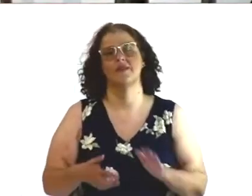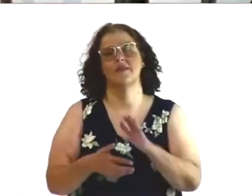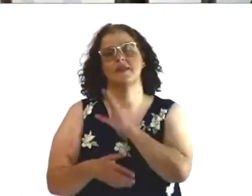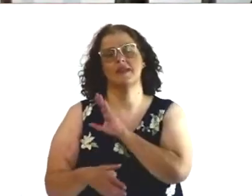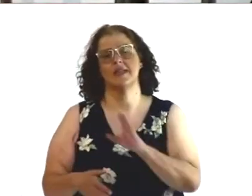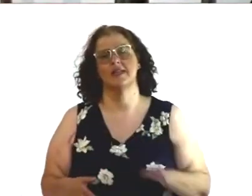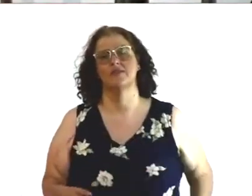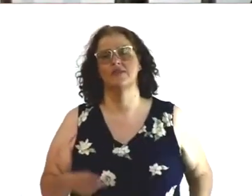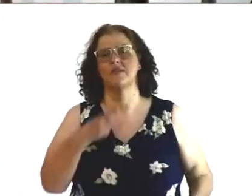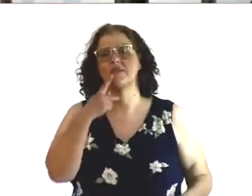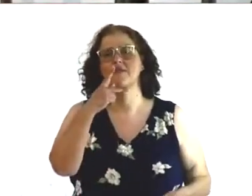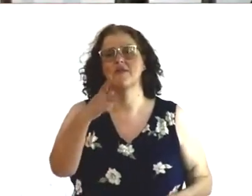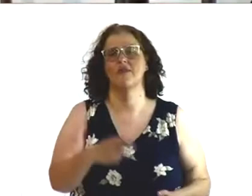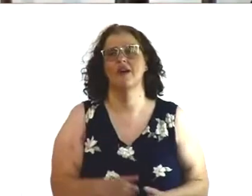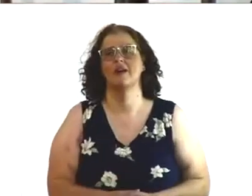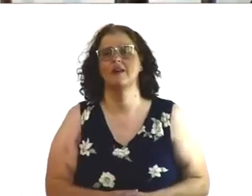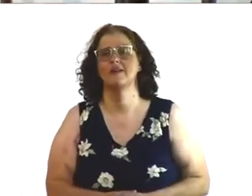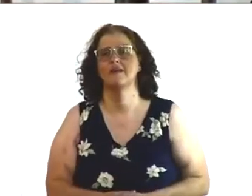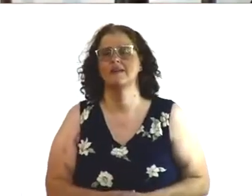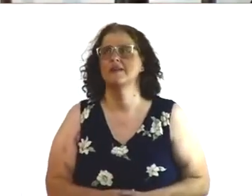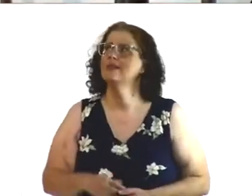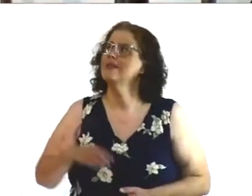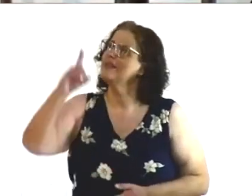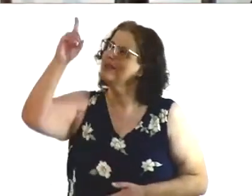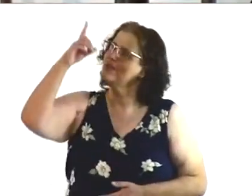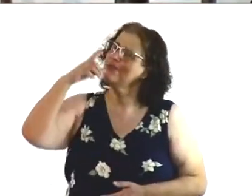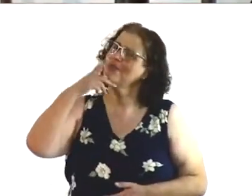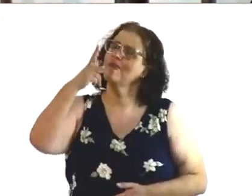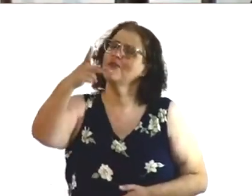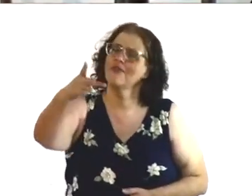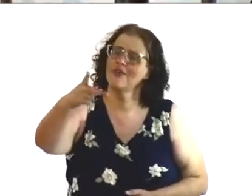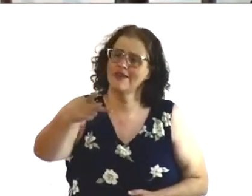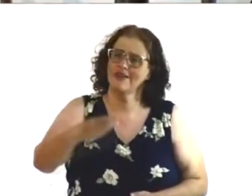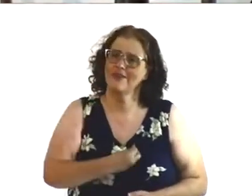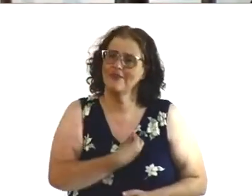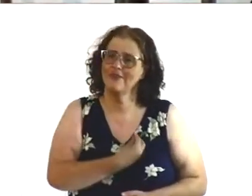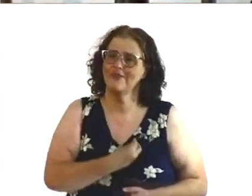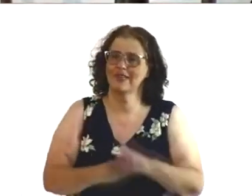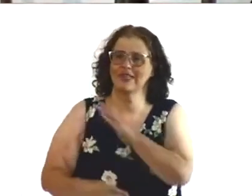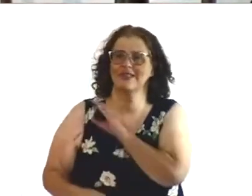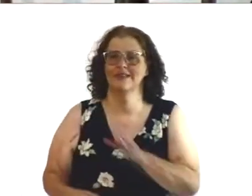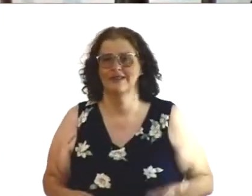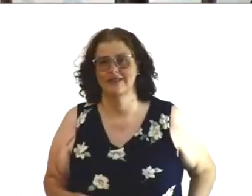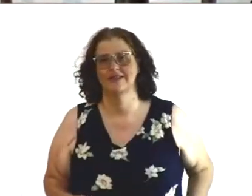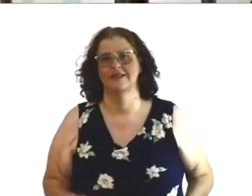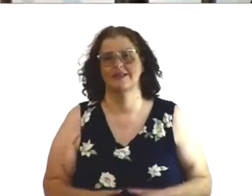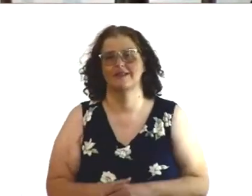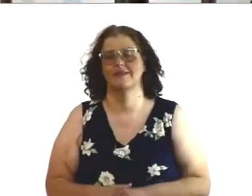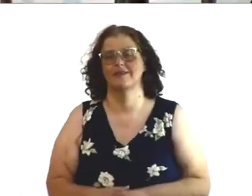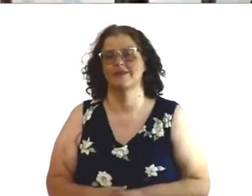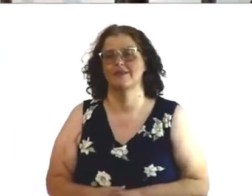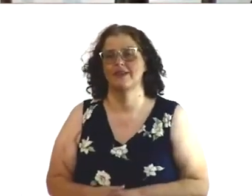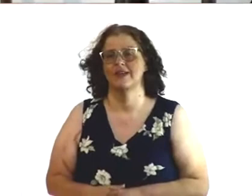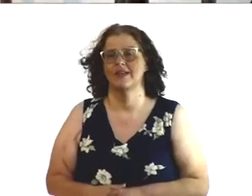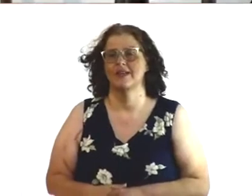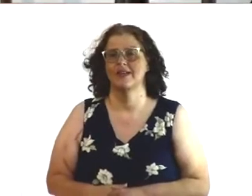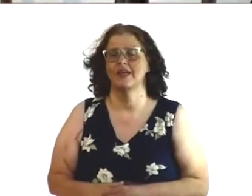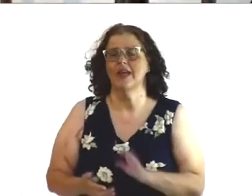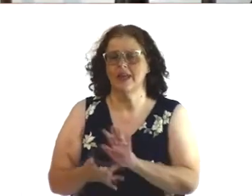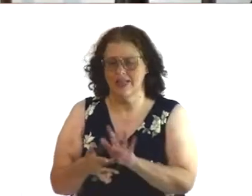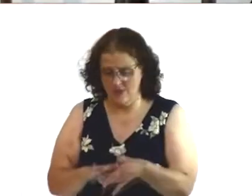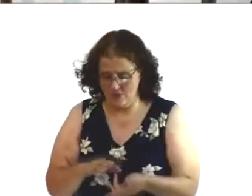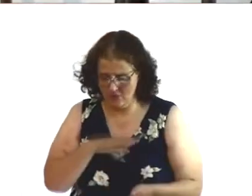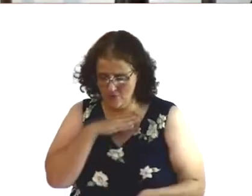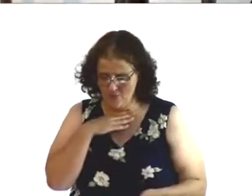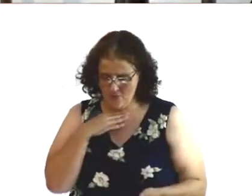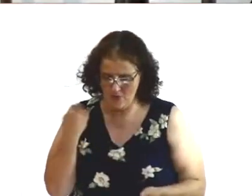Cristo ascendeu aos céus, mas deixou na terra o seu colegiado apostólico e a sua igreja. Eu